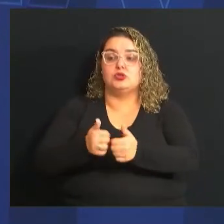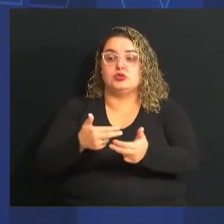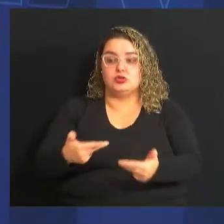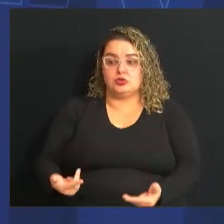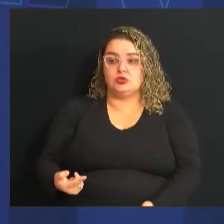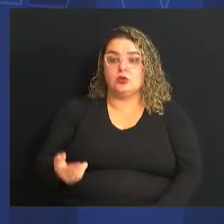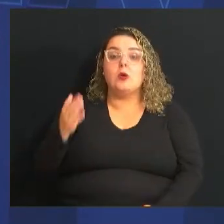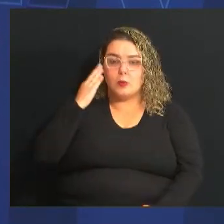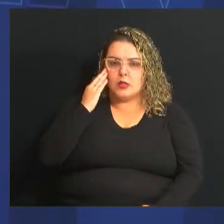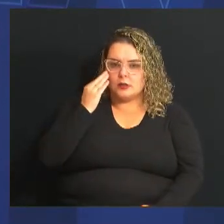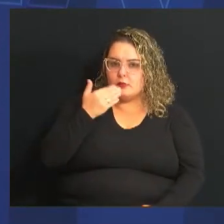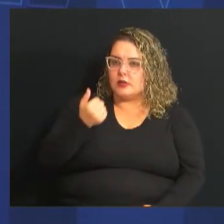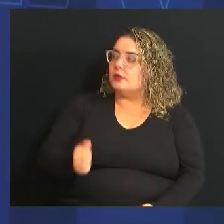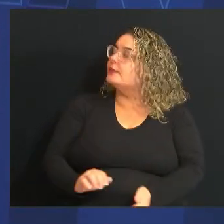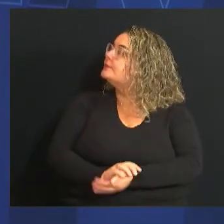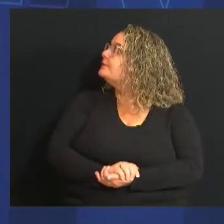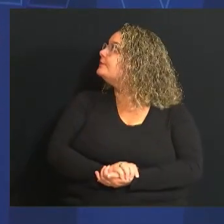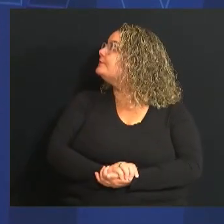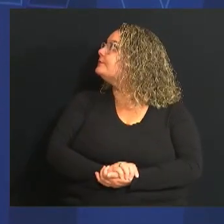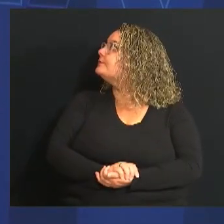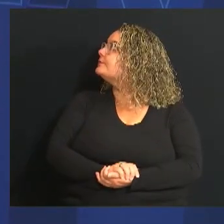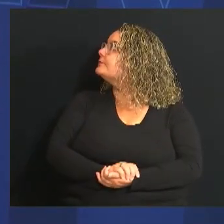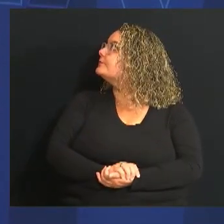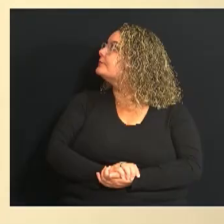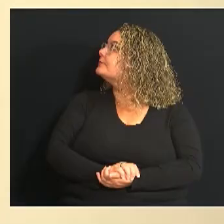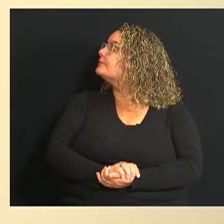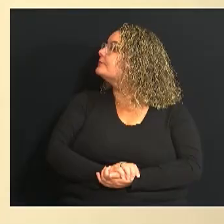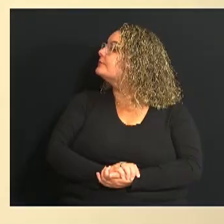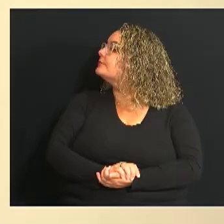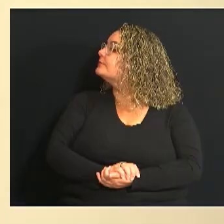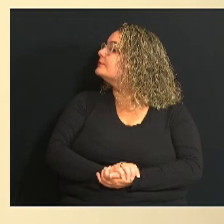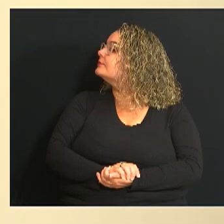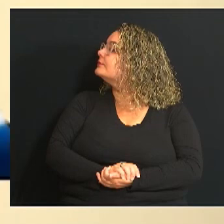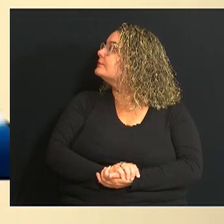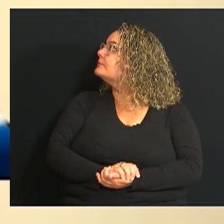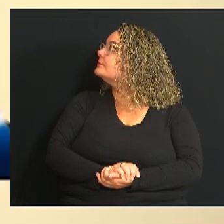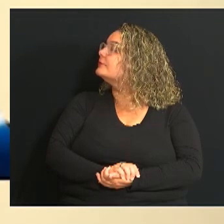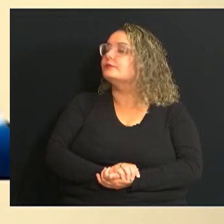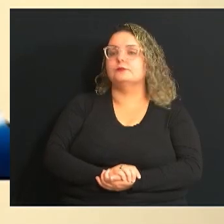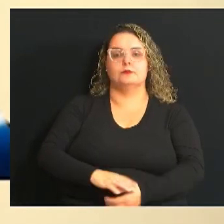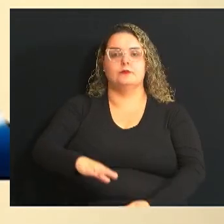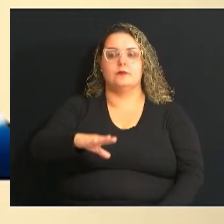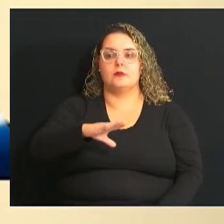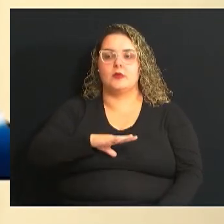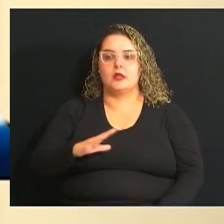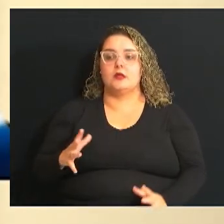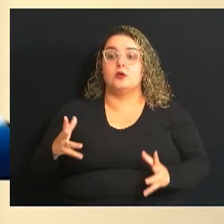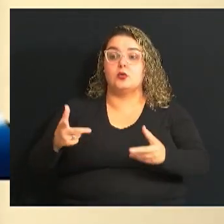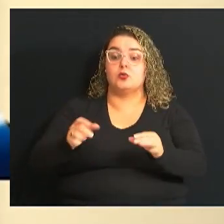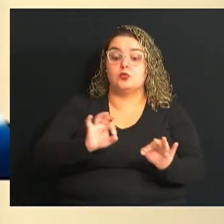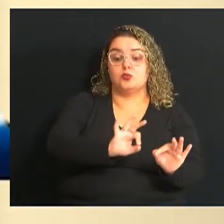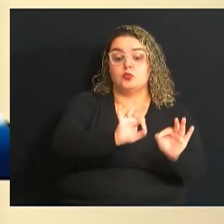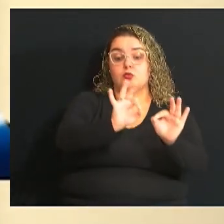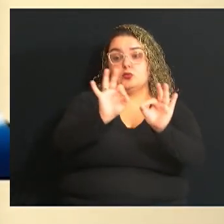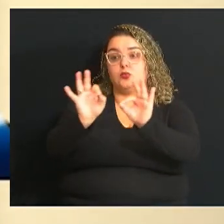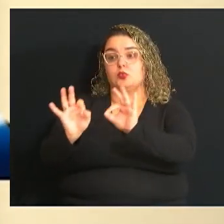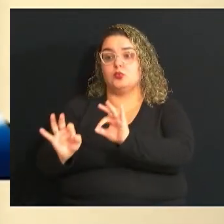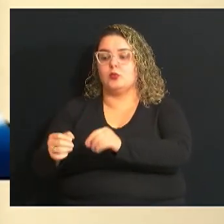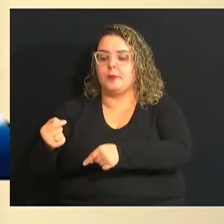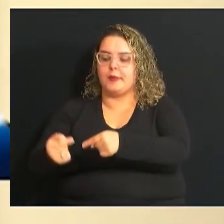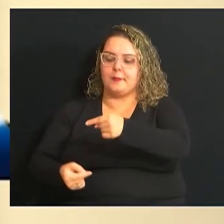que dá sustentação jurídica para a ENDEC e CETRANSP poder fazer a licitação do sistema de transporte coletivo.